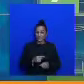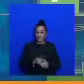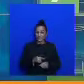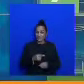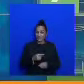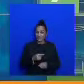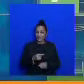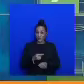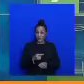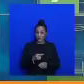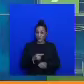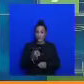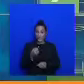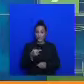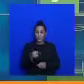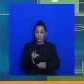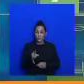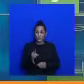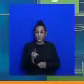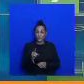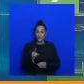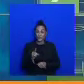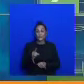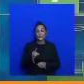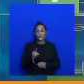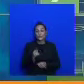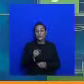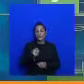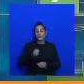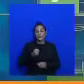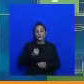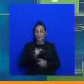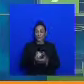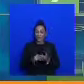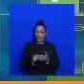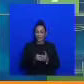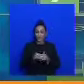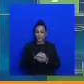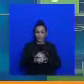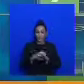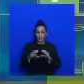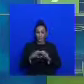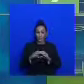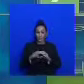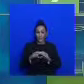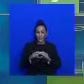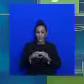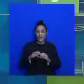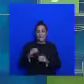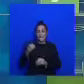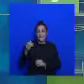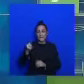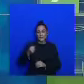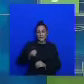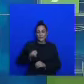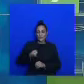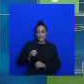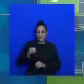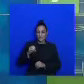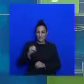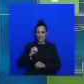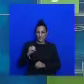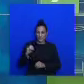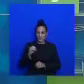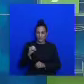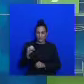agora, o 20º e último número da Lotomania. Bola branca, 00. Bola branca, número